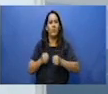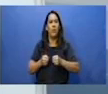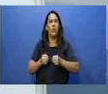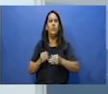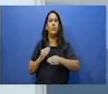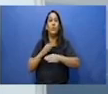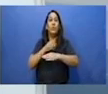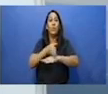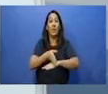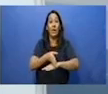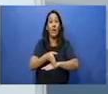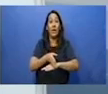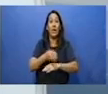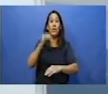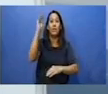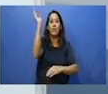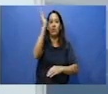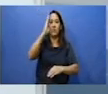chegar, o